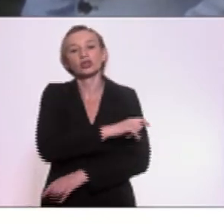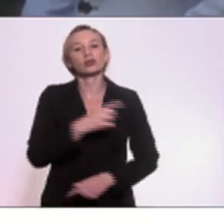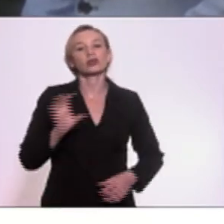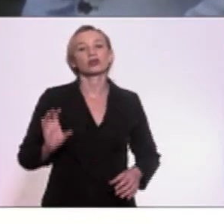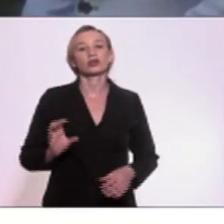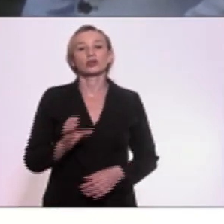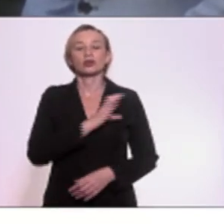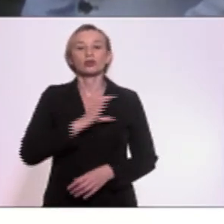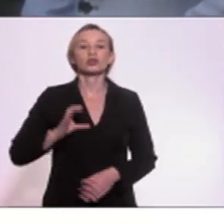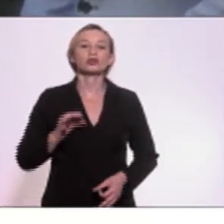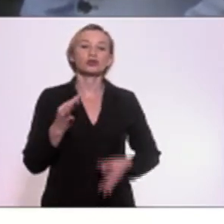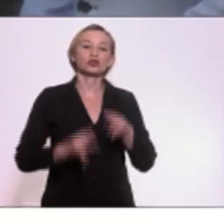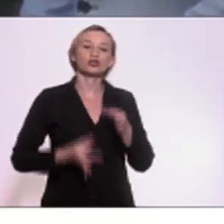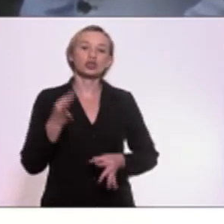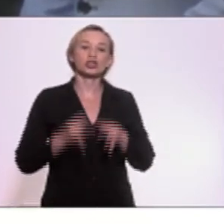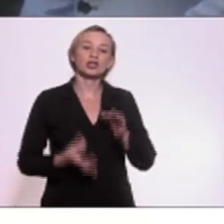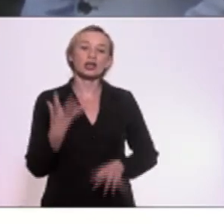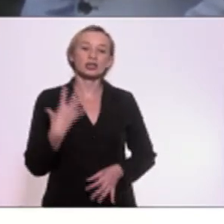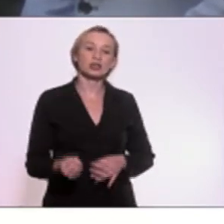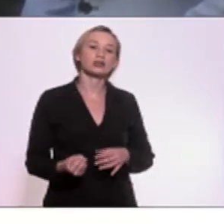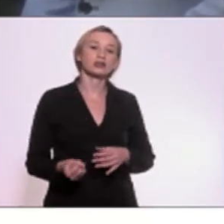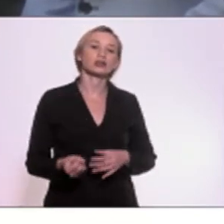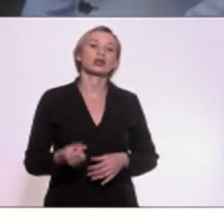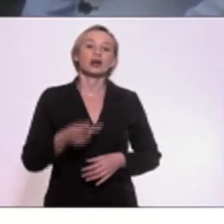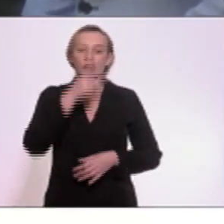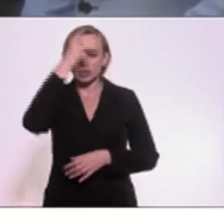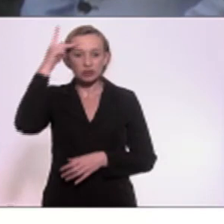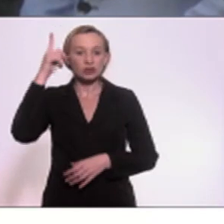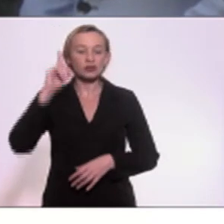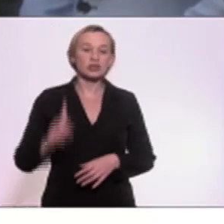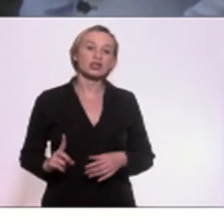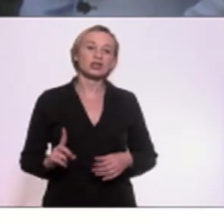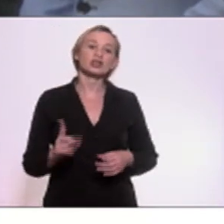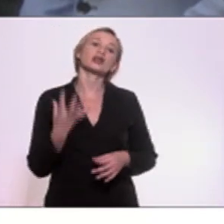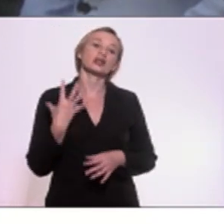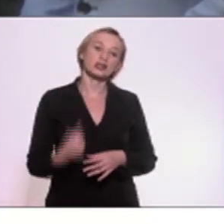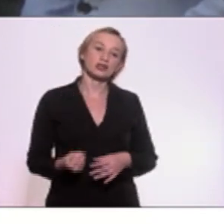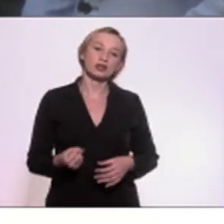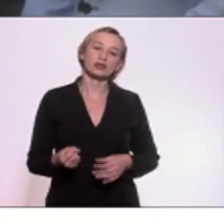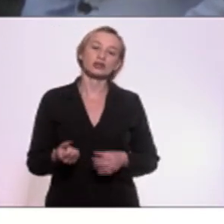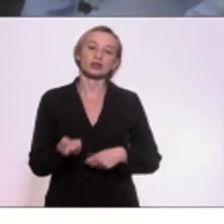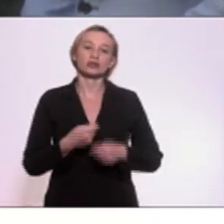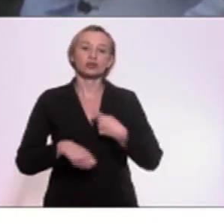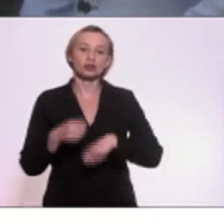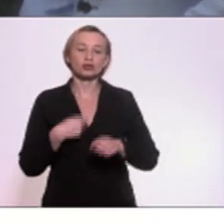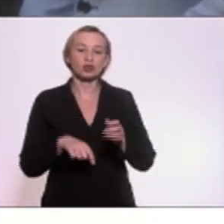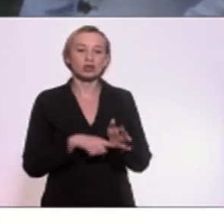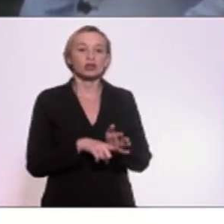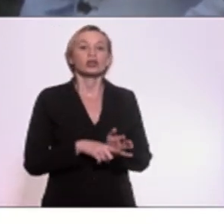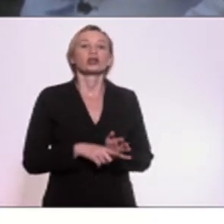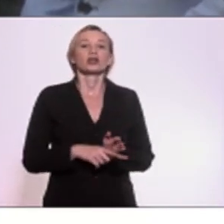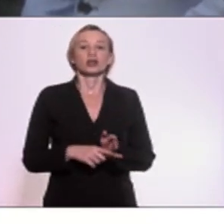Justiça, favorável. Da pessoa com deficiência, favorável. Economia, Indústria e Comércio, favorável.